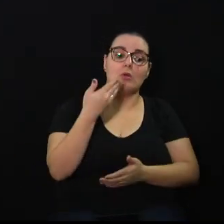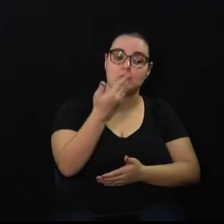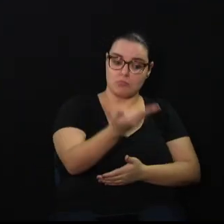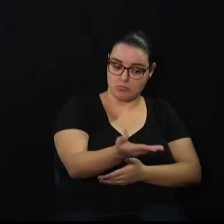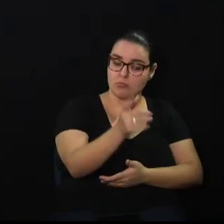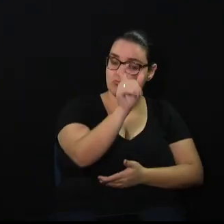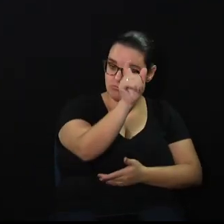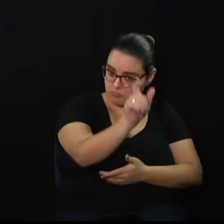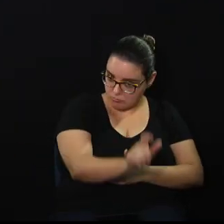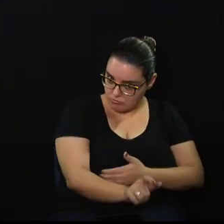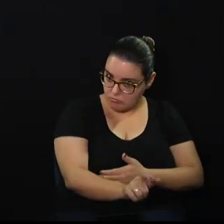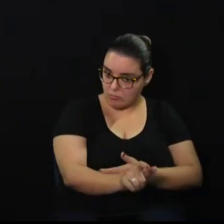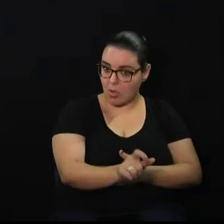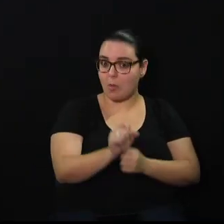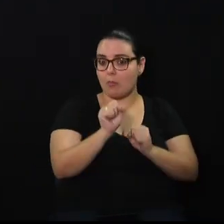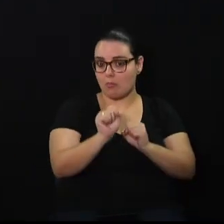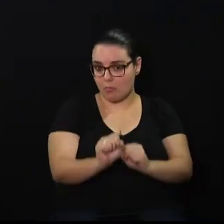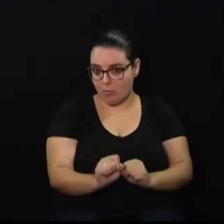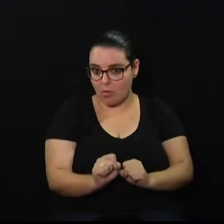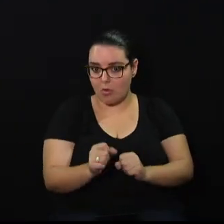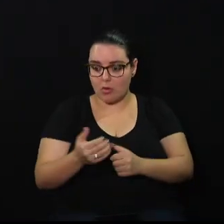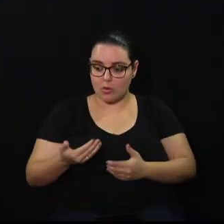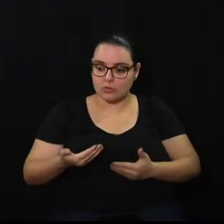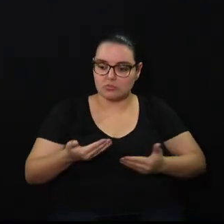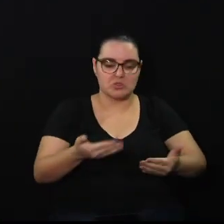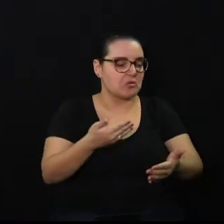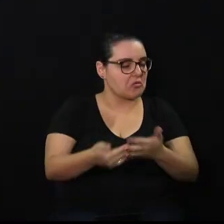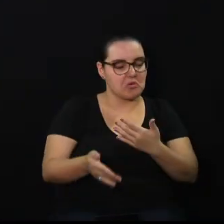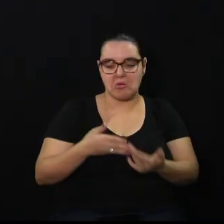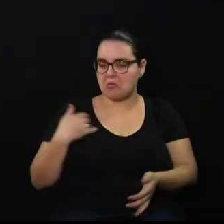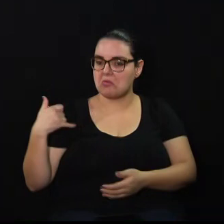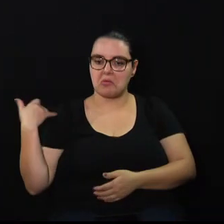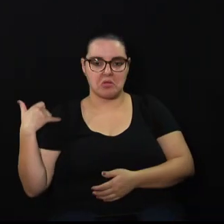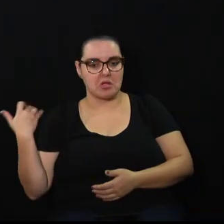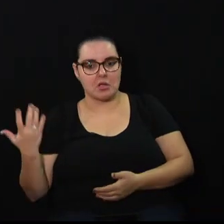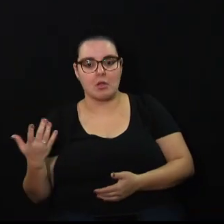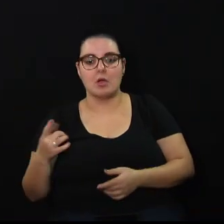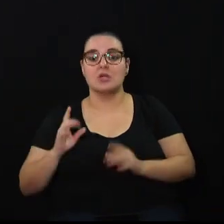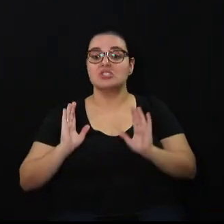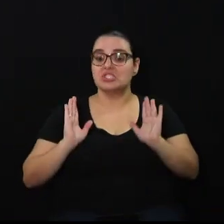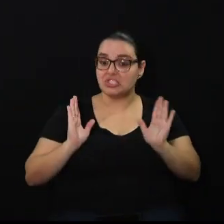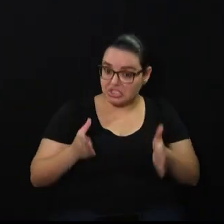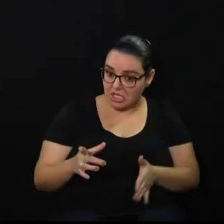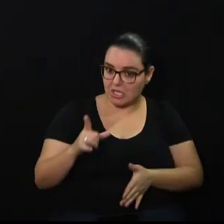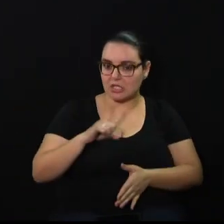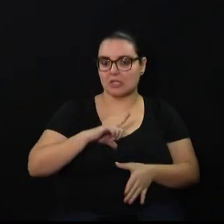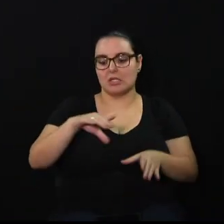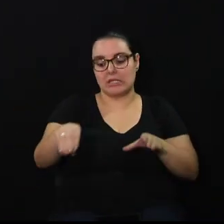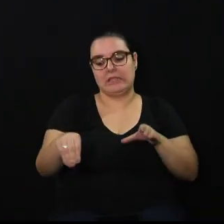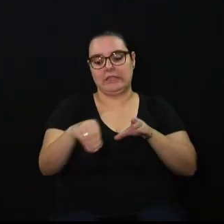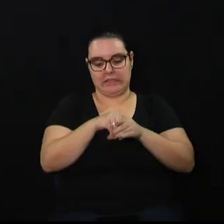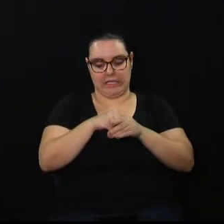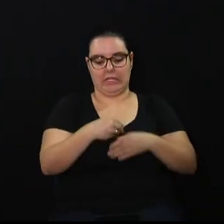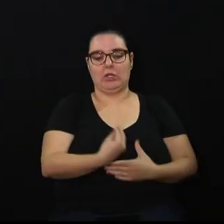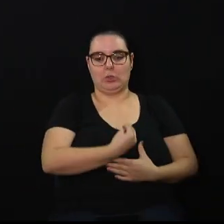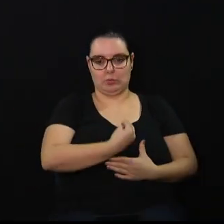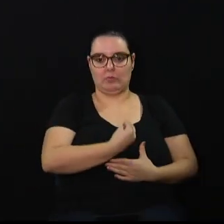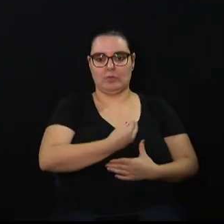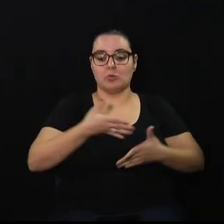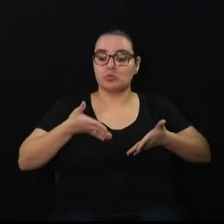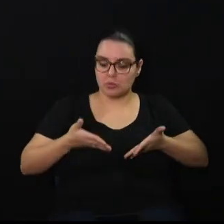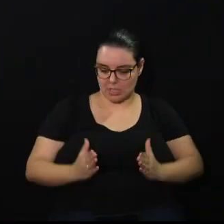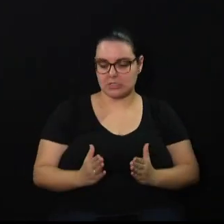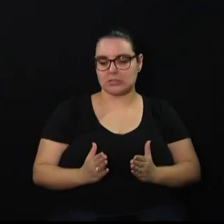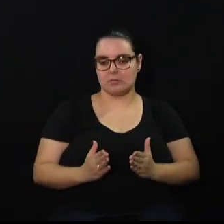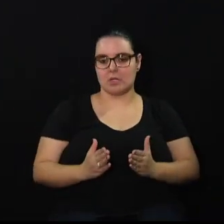apresentar dentro de qualquer faixa etária mas algo que já está presente de alguma forma desde o nascimento